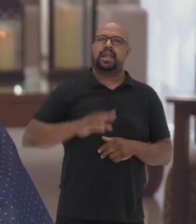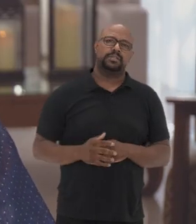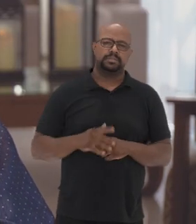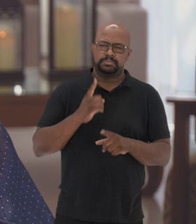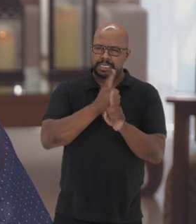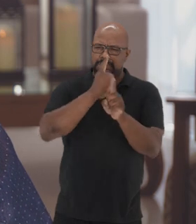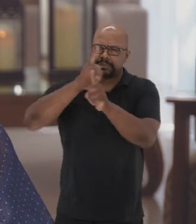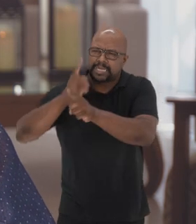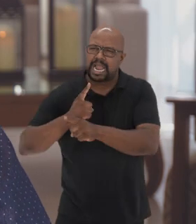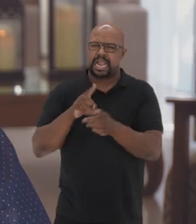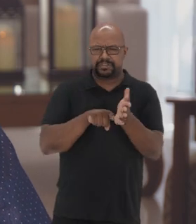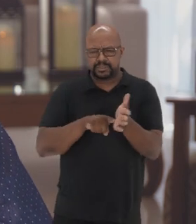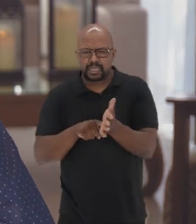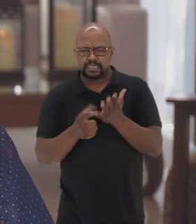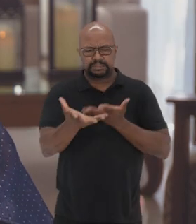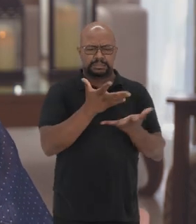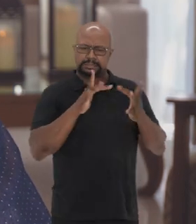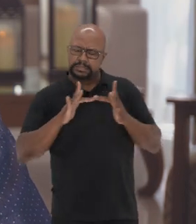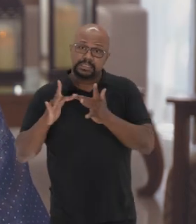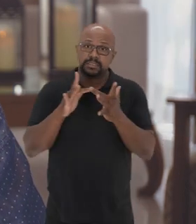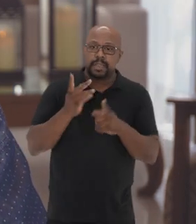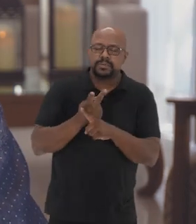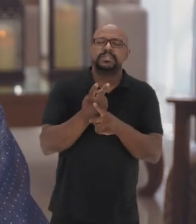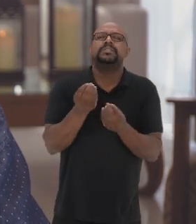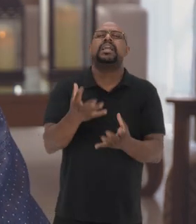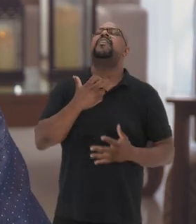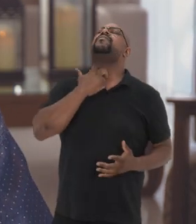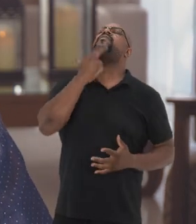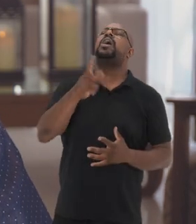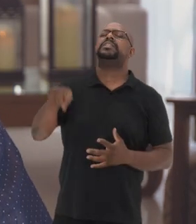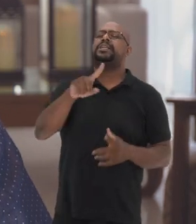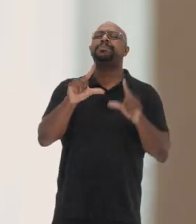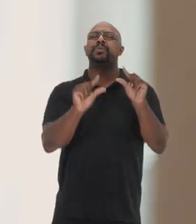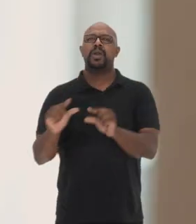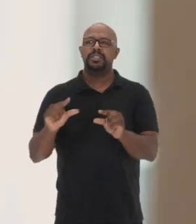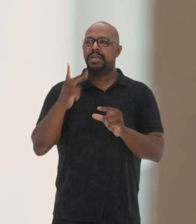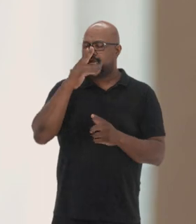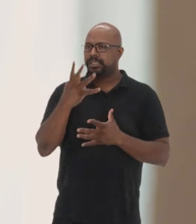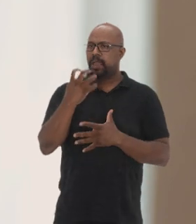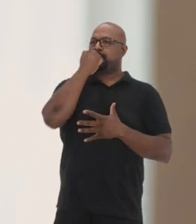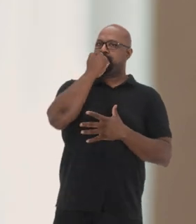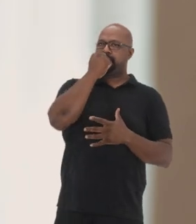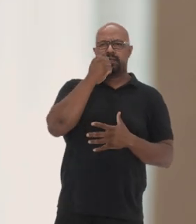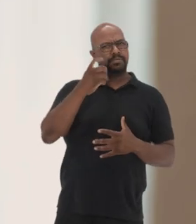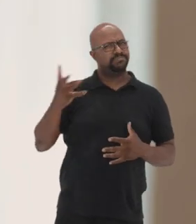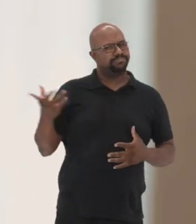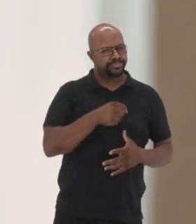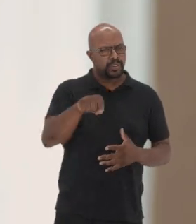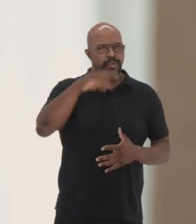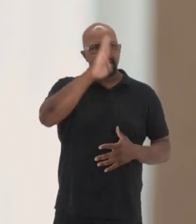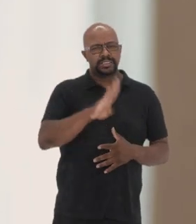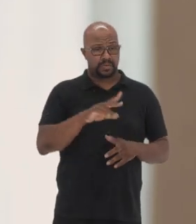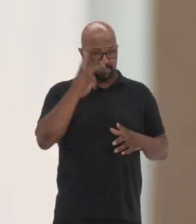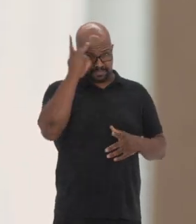descobertas revisões interações e buscando dar voz às minorias silenciadas a vocação do Brasil para música é tão